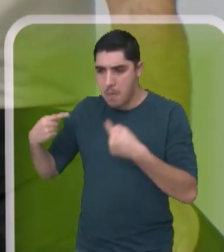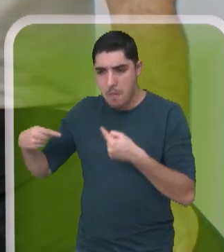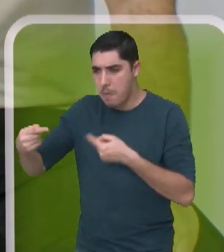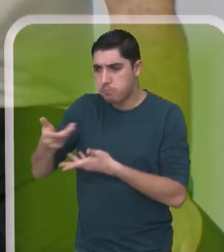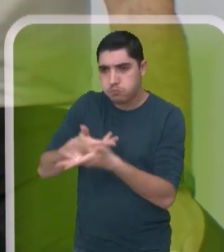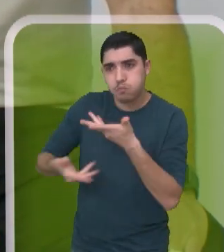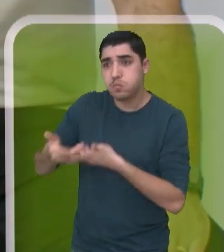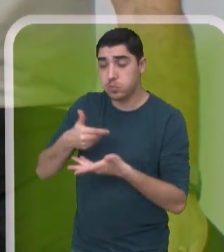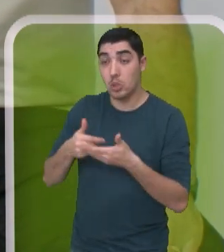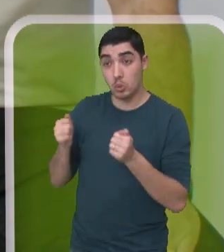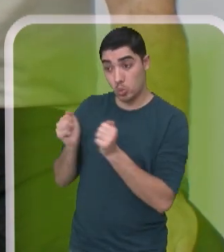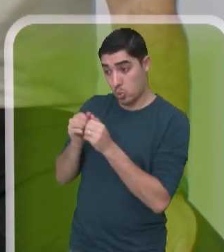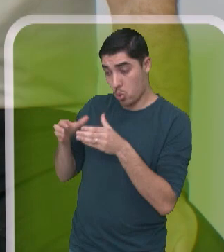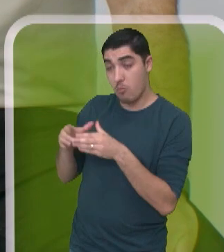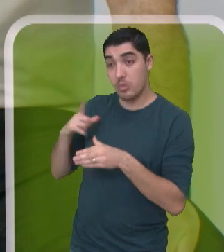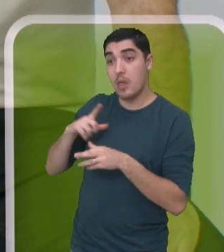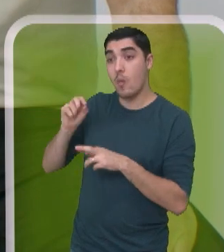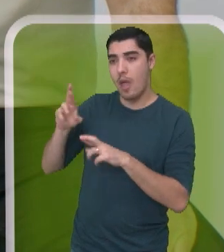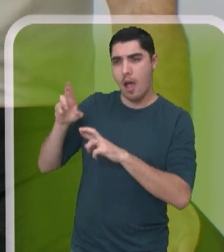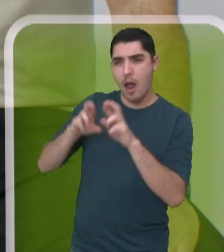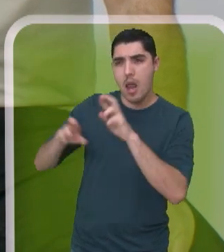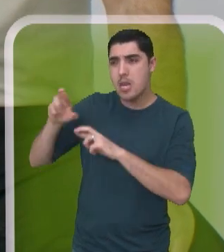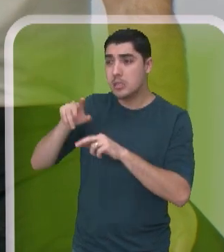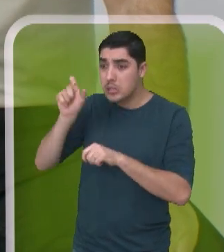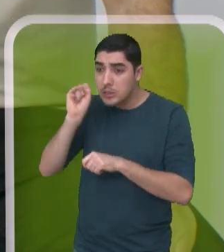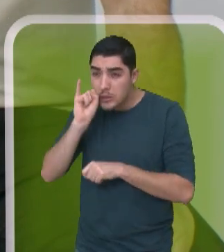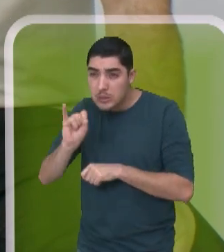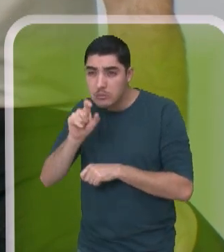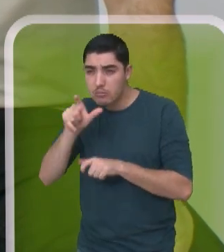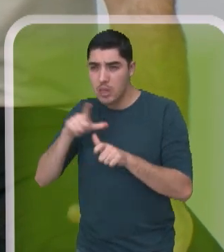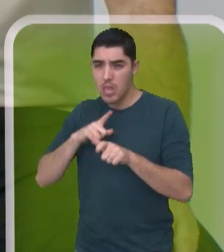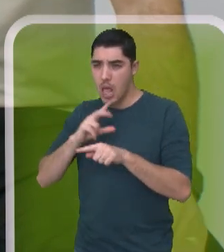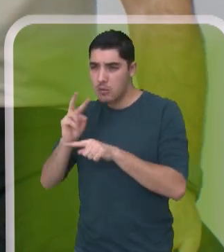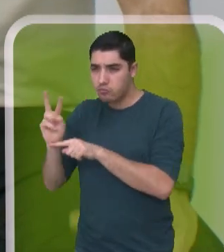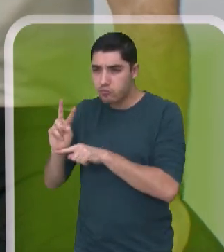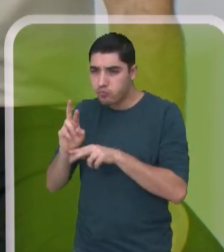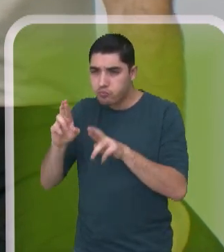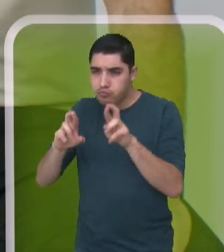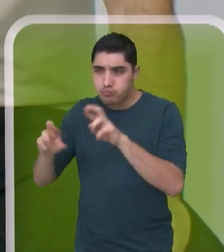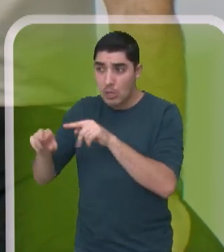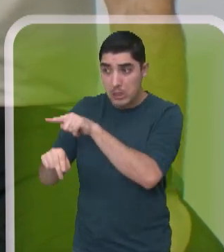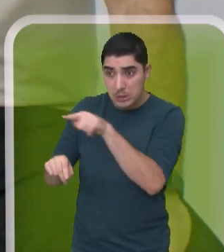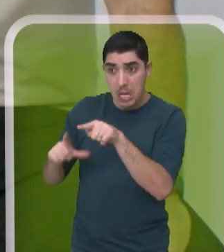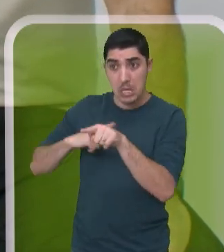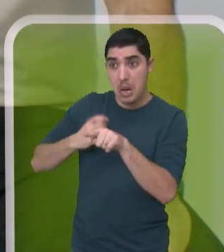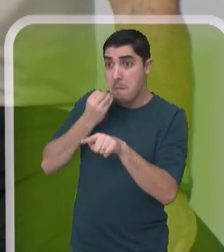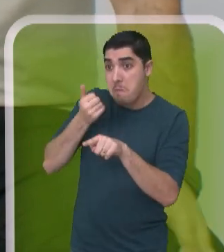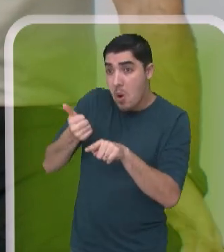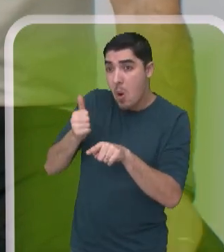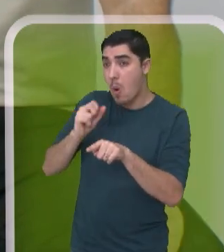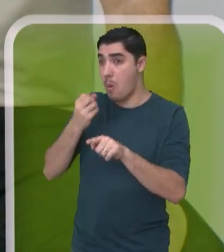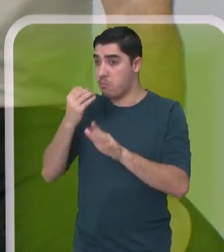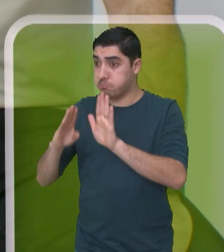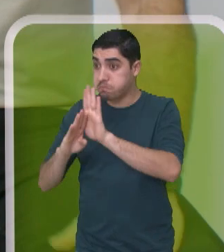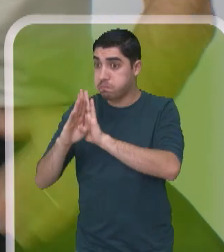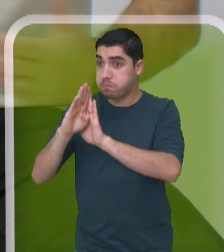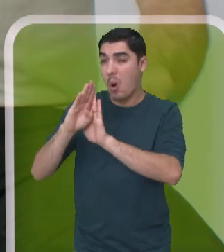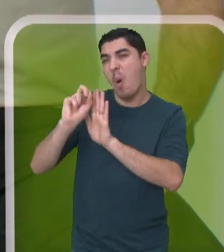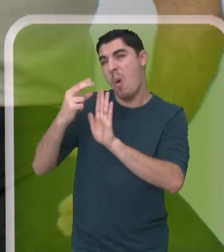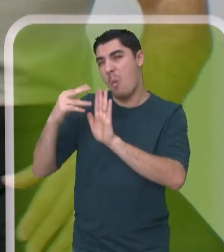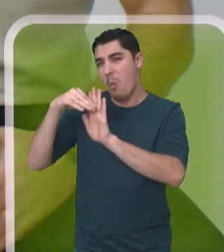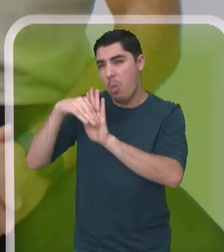comissão já temos um analista de desempenho também que está monitorando esses atletas que estavam para ser contratados,